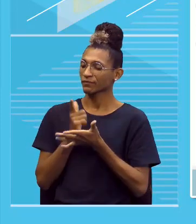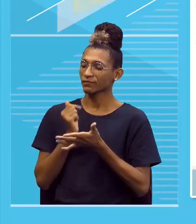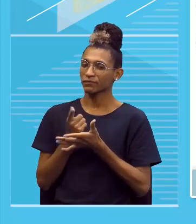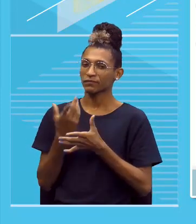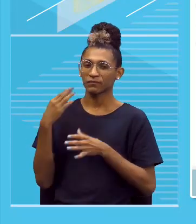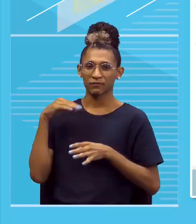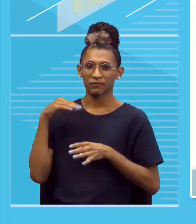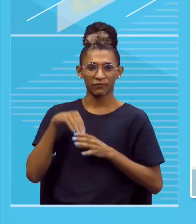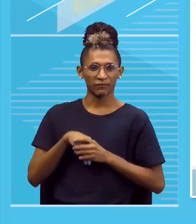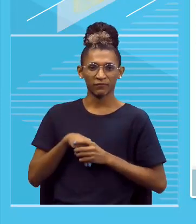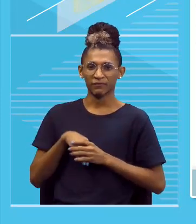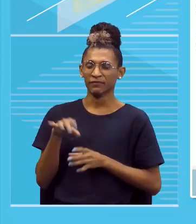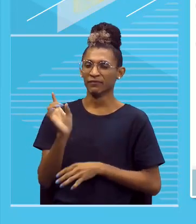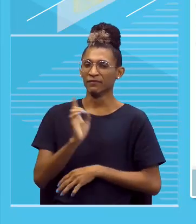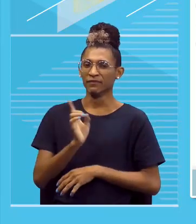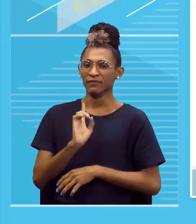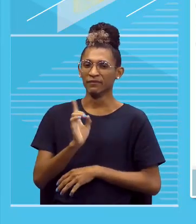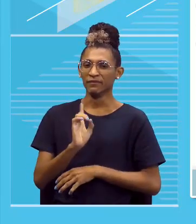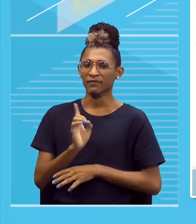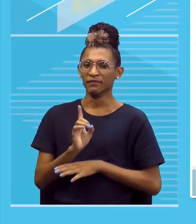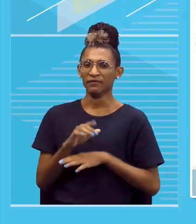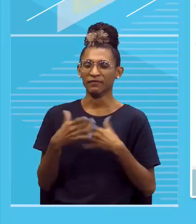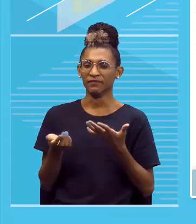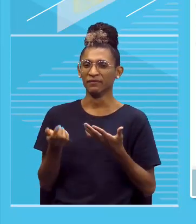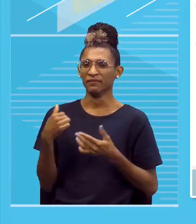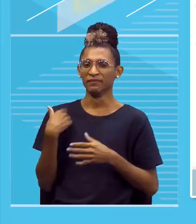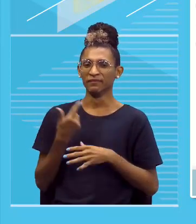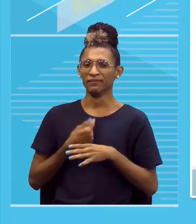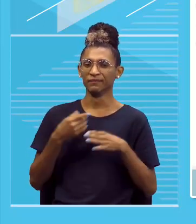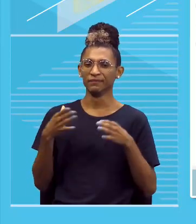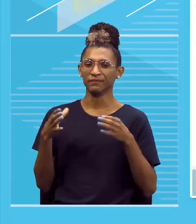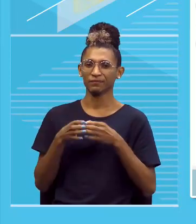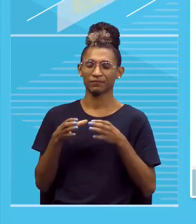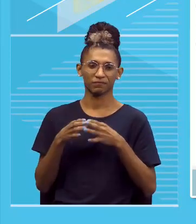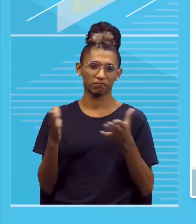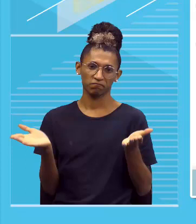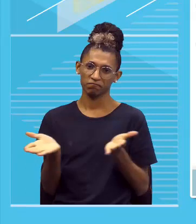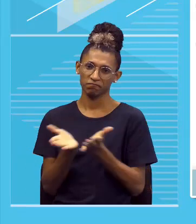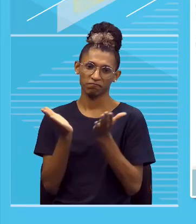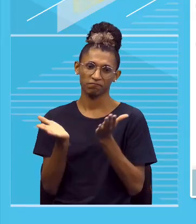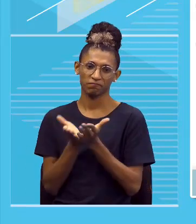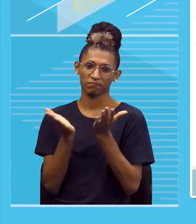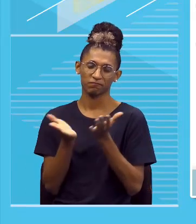para esse açúcar todo eram os colonos empobrecidos